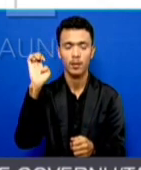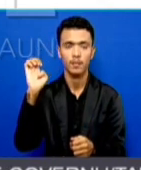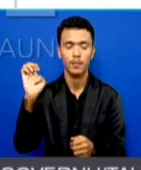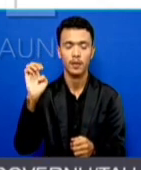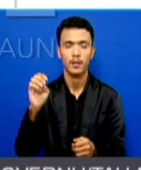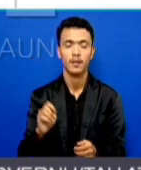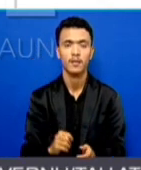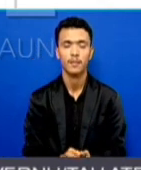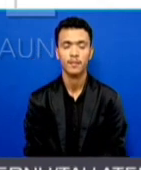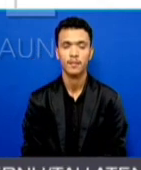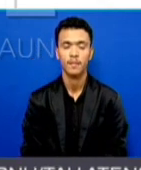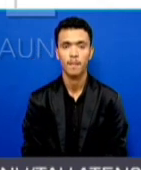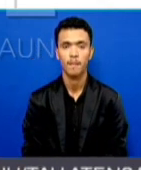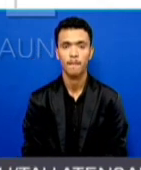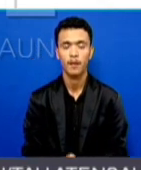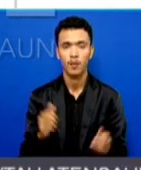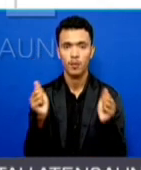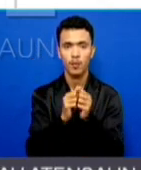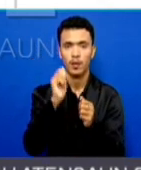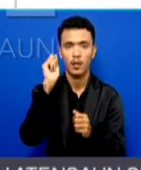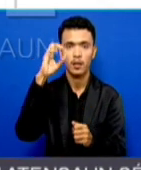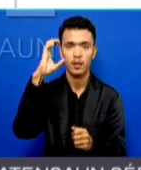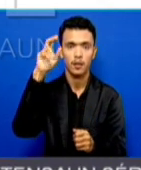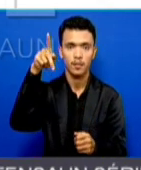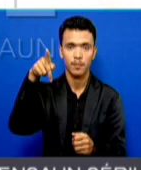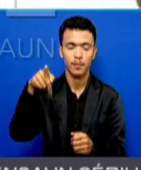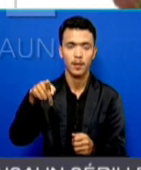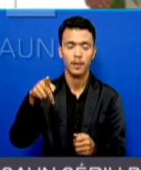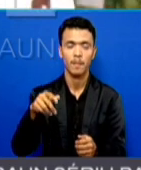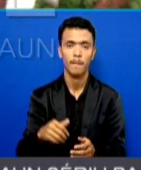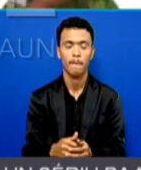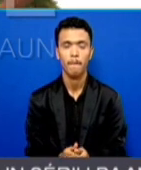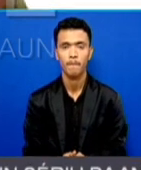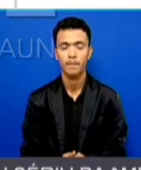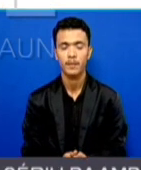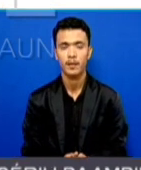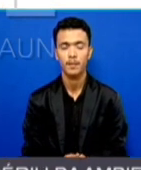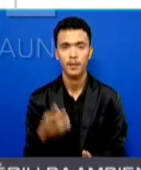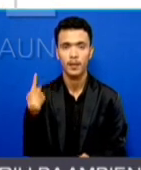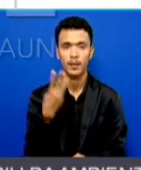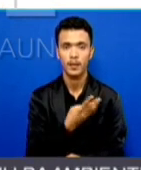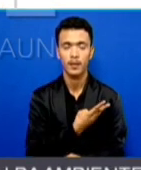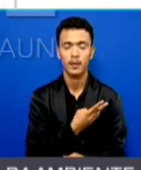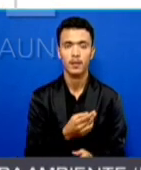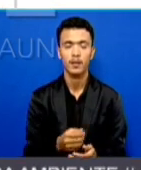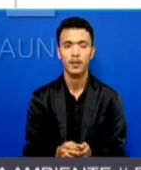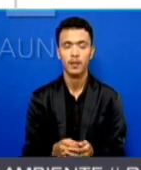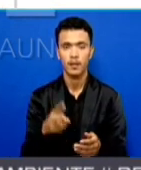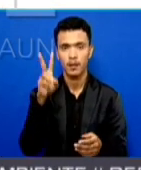de ACP ou Pacific Islands Forum. Mas bem nessa então essa vantagem da